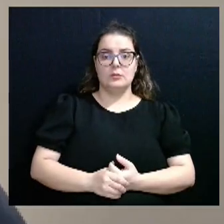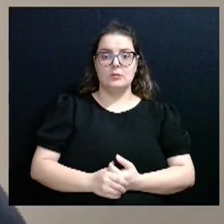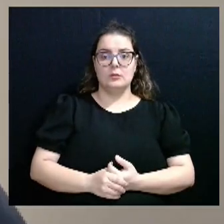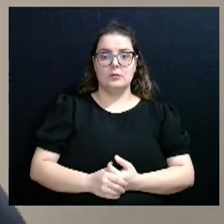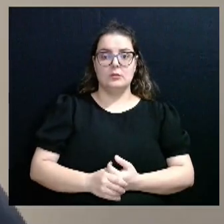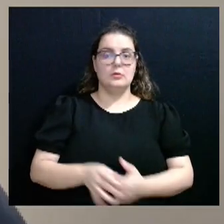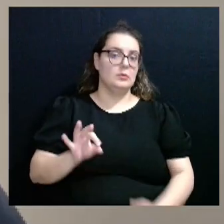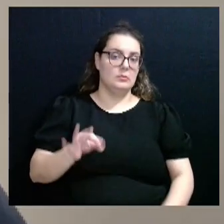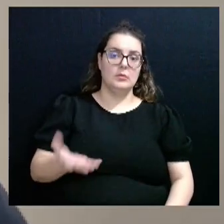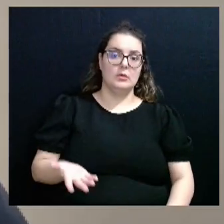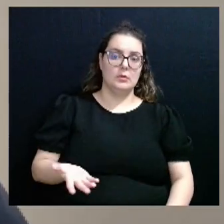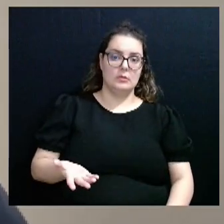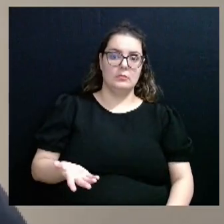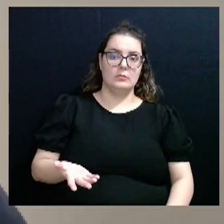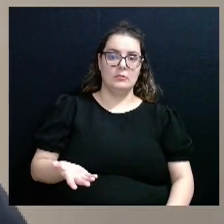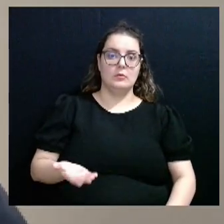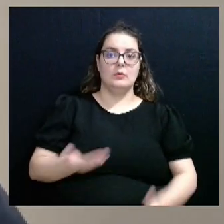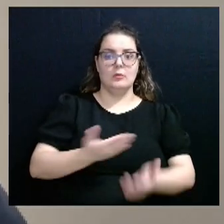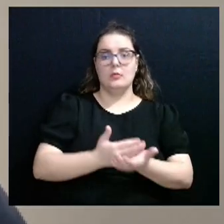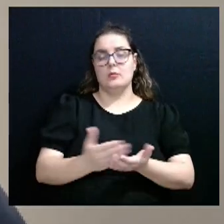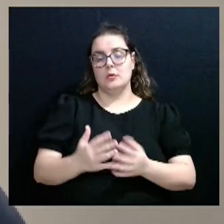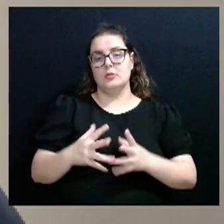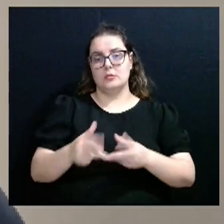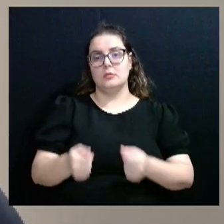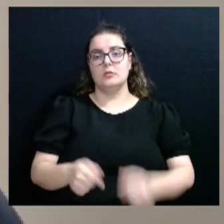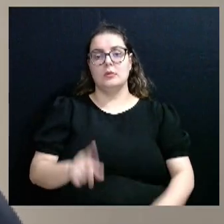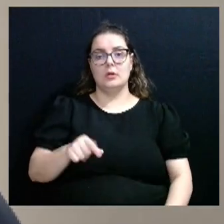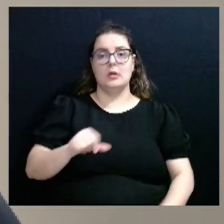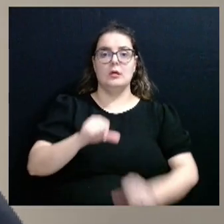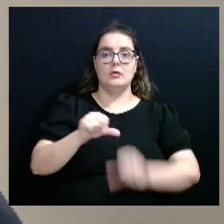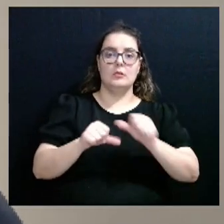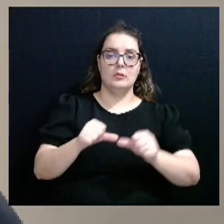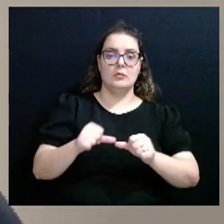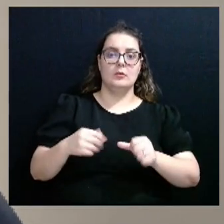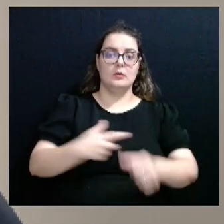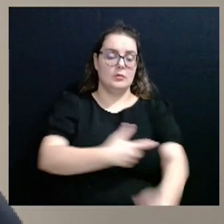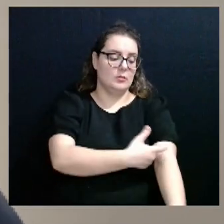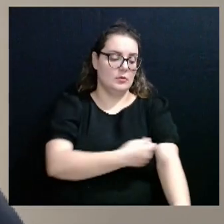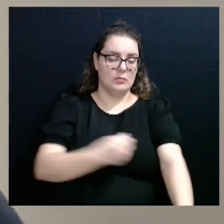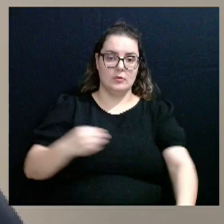mais inicial de todos, é a alteração do exame de sangue chamado